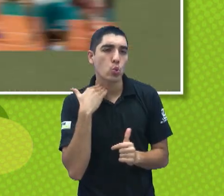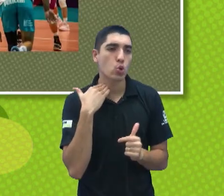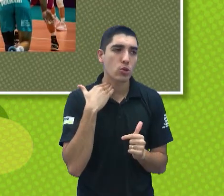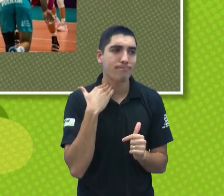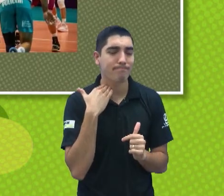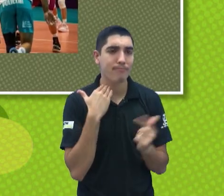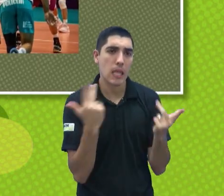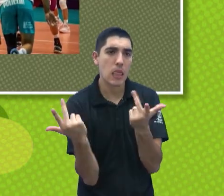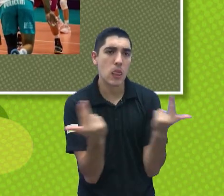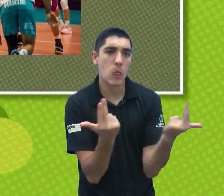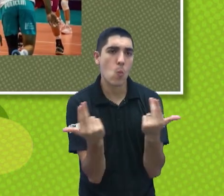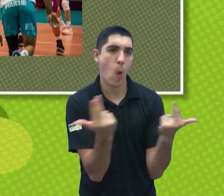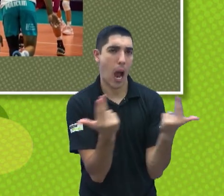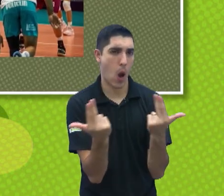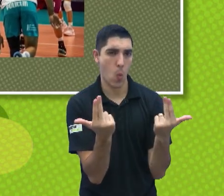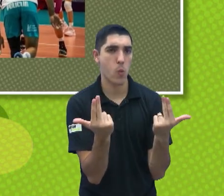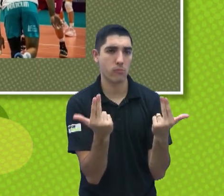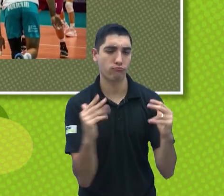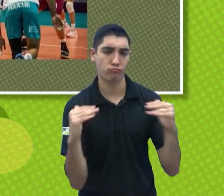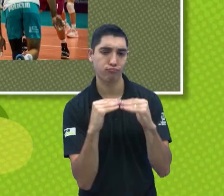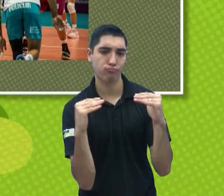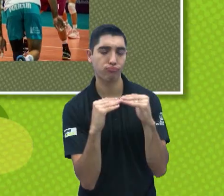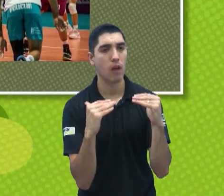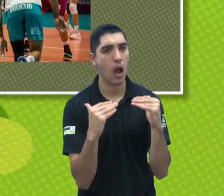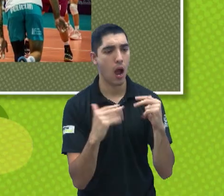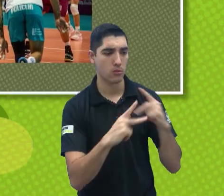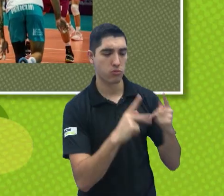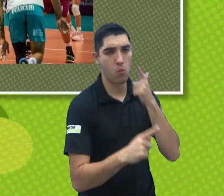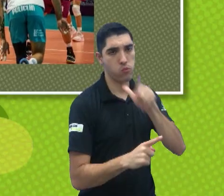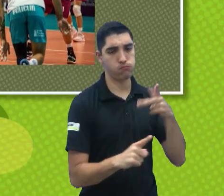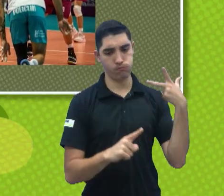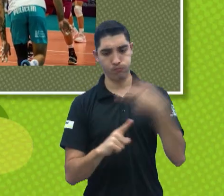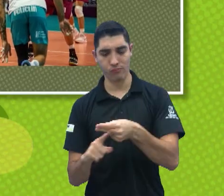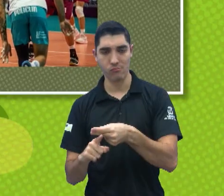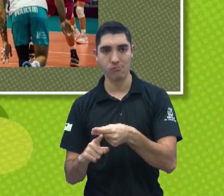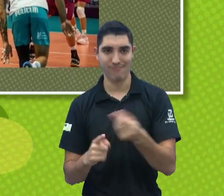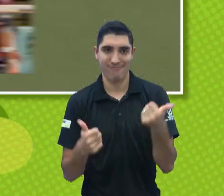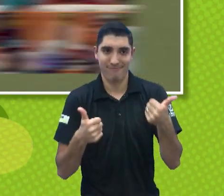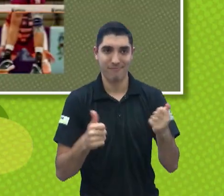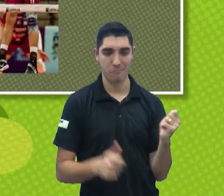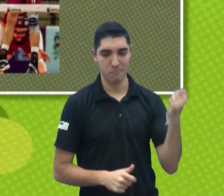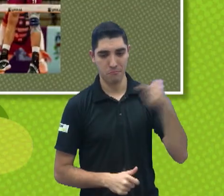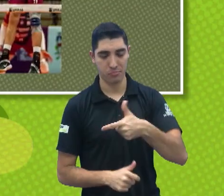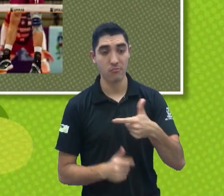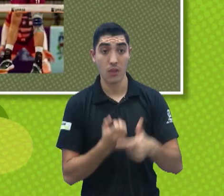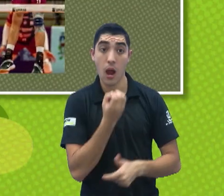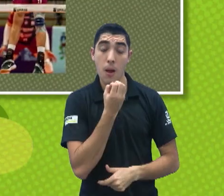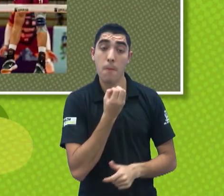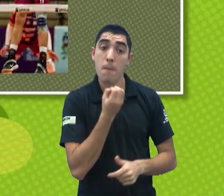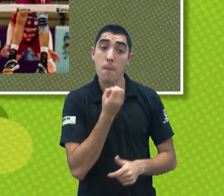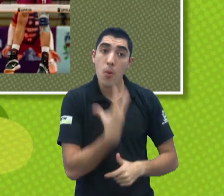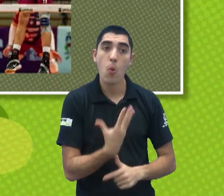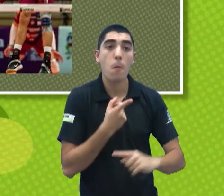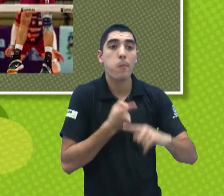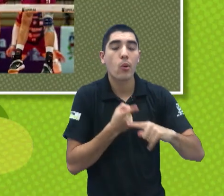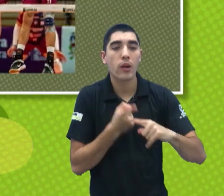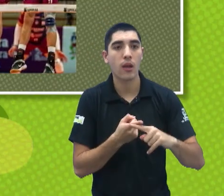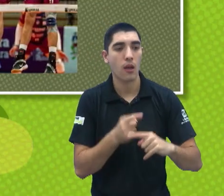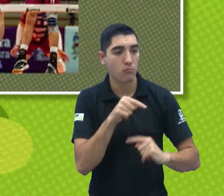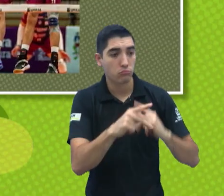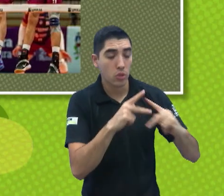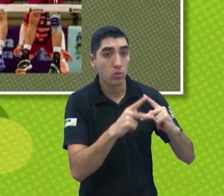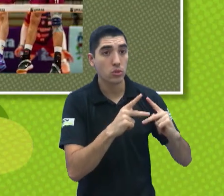na tabela de classificação e fez o que precisava, né? Isso demonstra também que o time do São José está